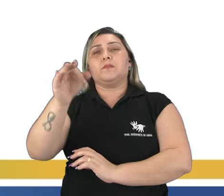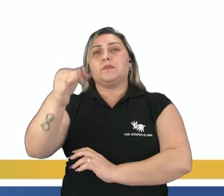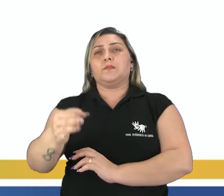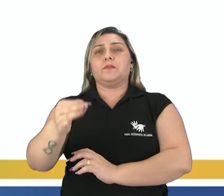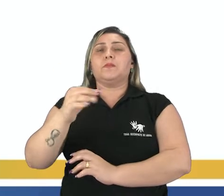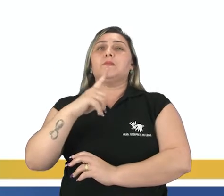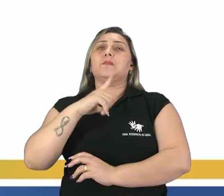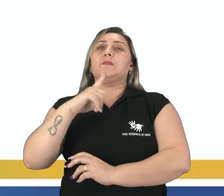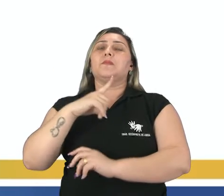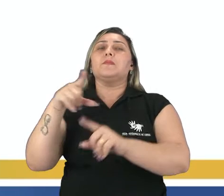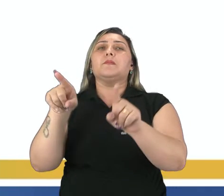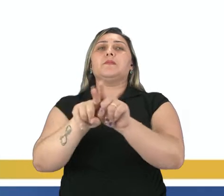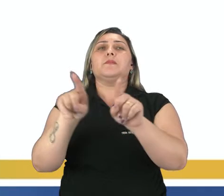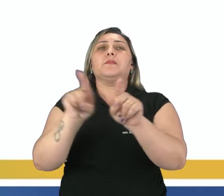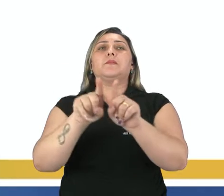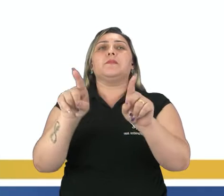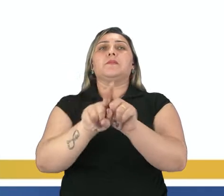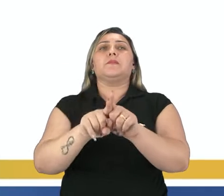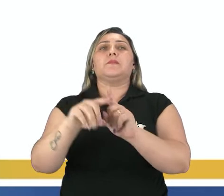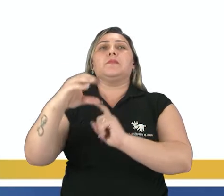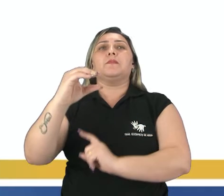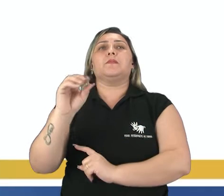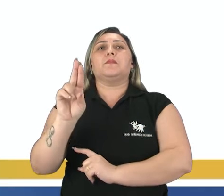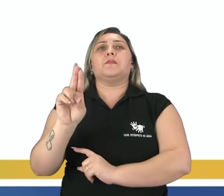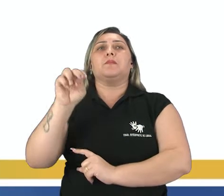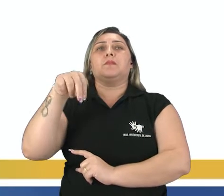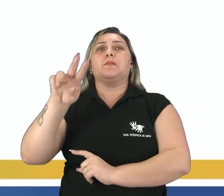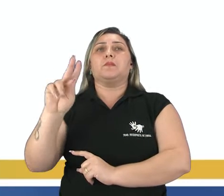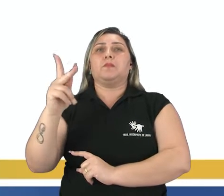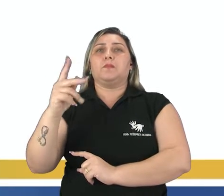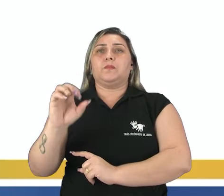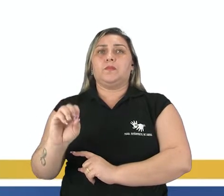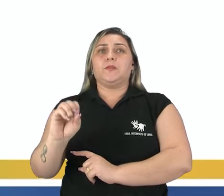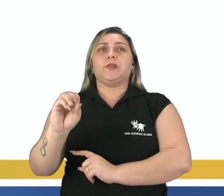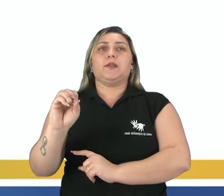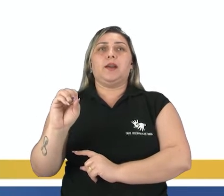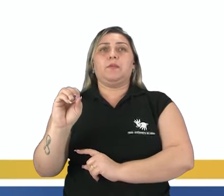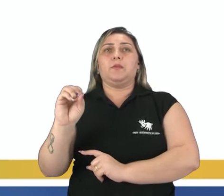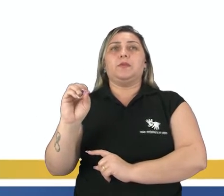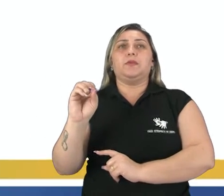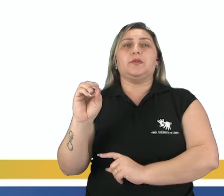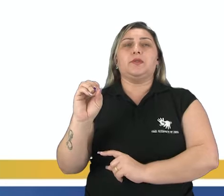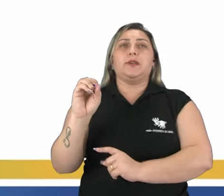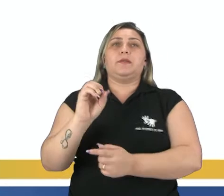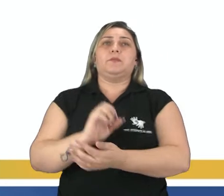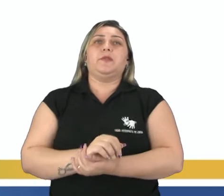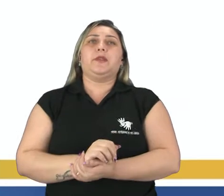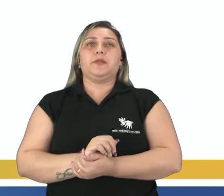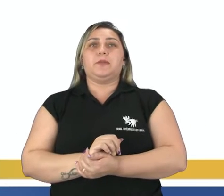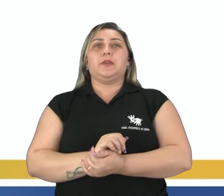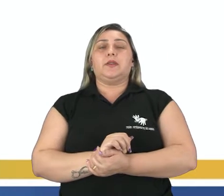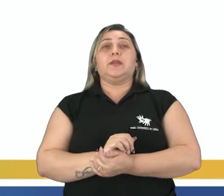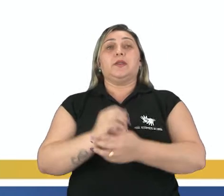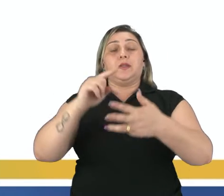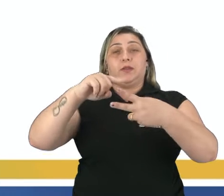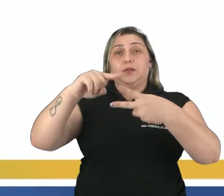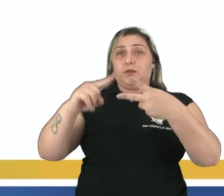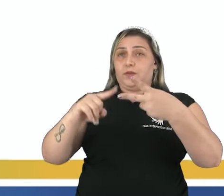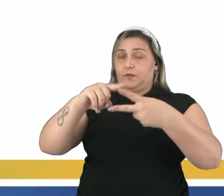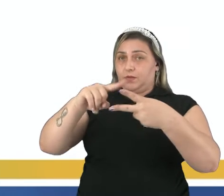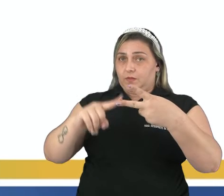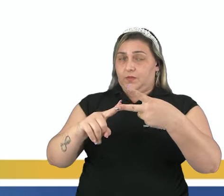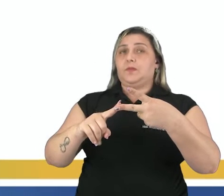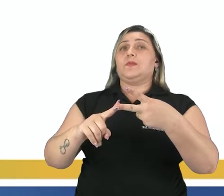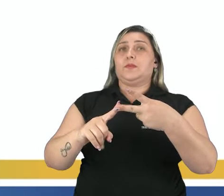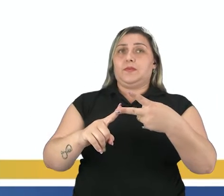Nós temos ainda o cunho esférico, que é essa imagem do meio, entre as duas esferas